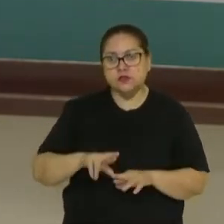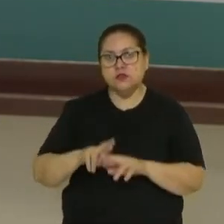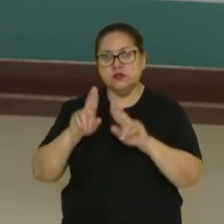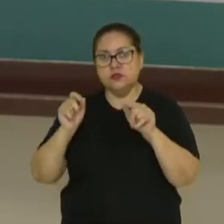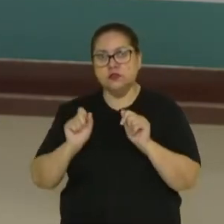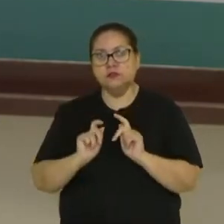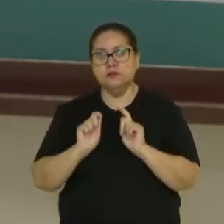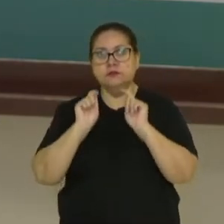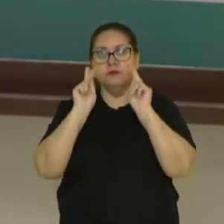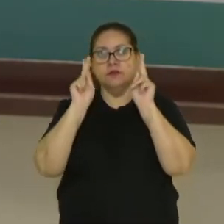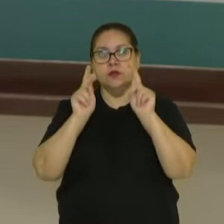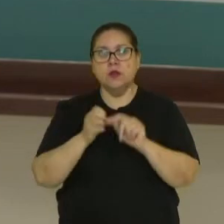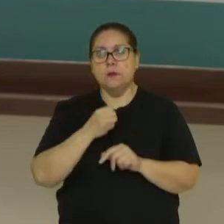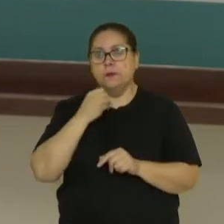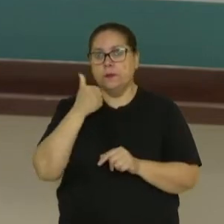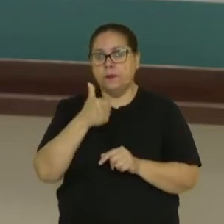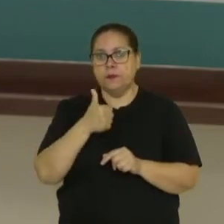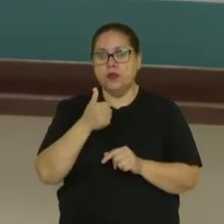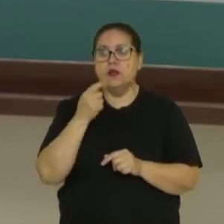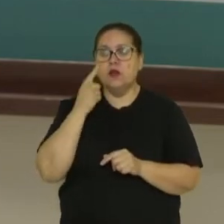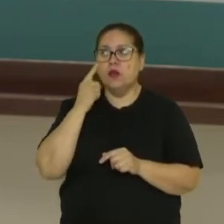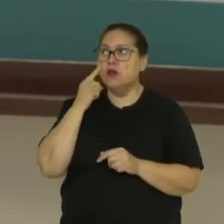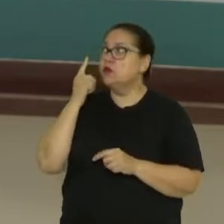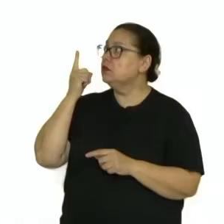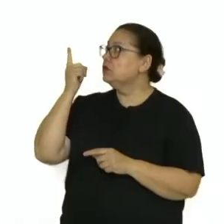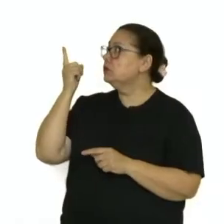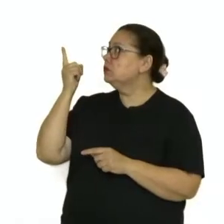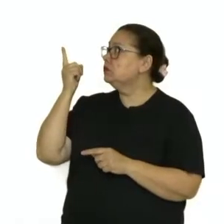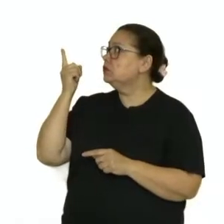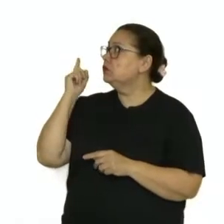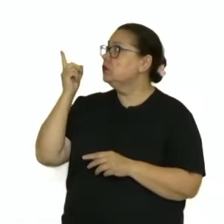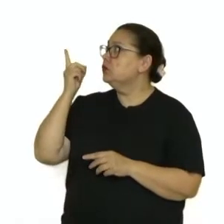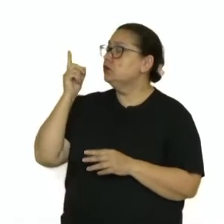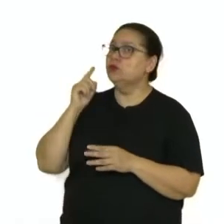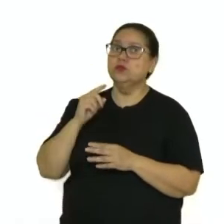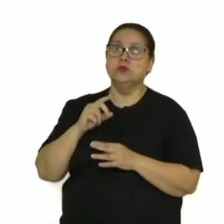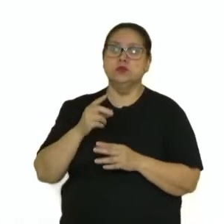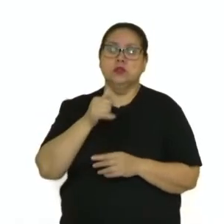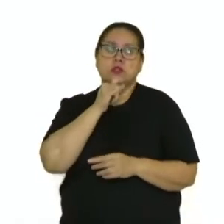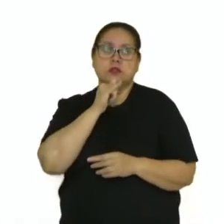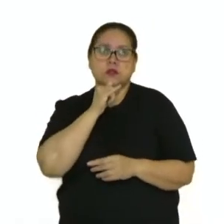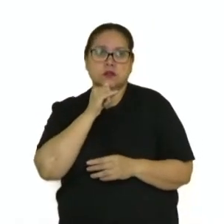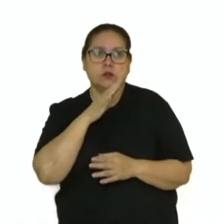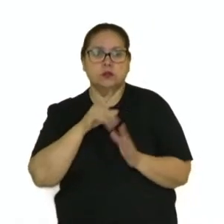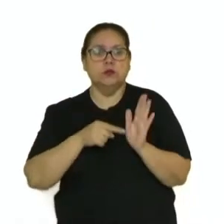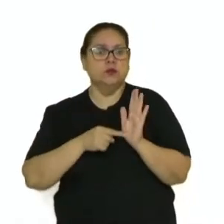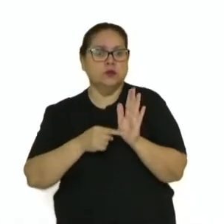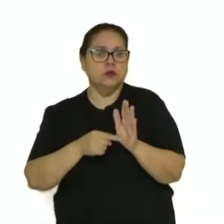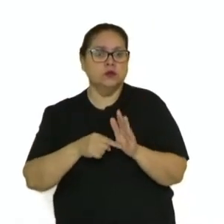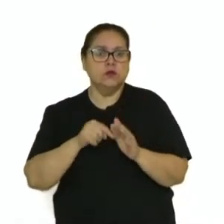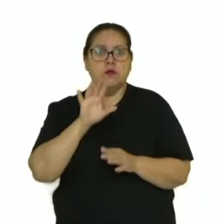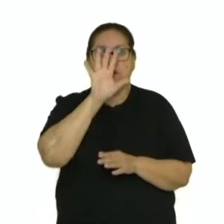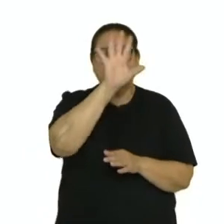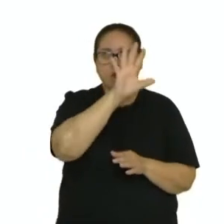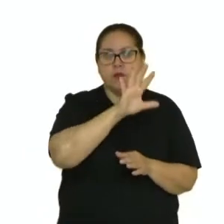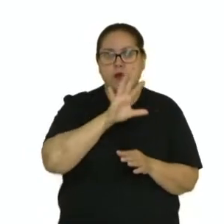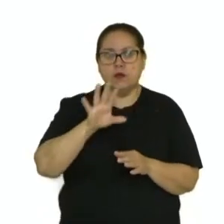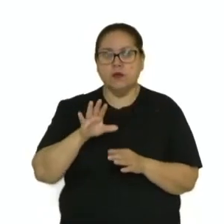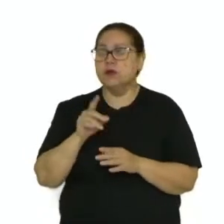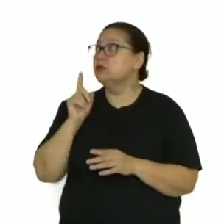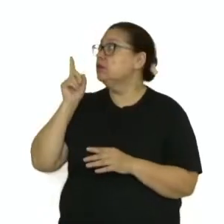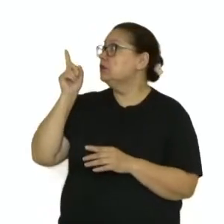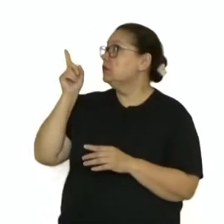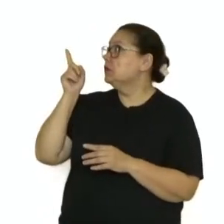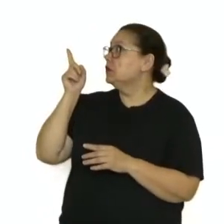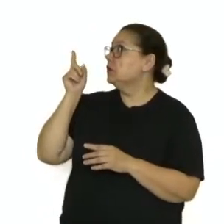ok? Muito bem. E aqui nós vamos para a questão aqui, né, de exemplo, mostrando um mapa do seu lado esquerdo